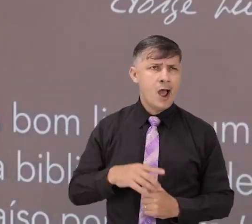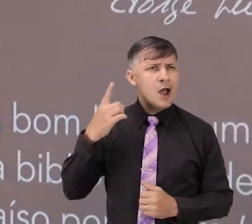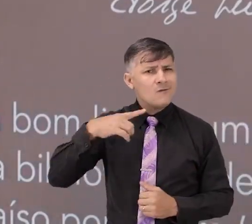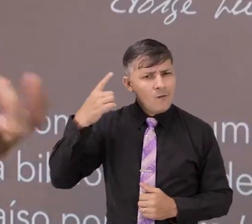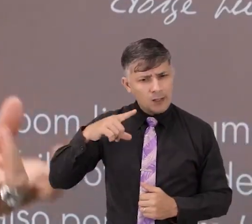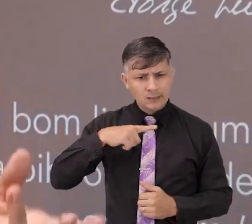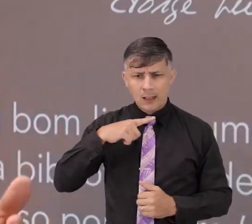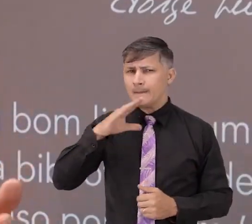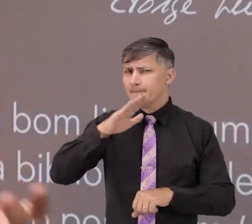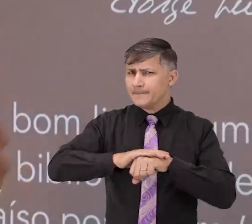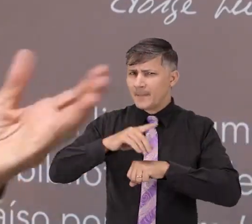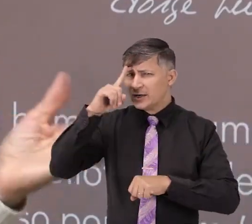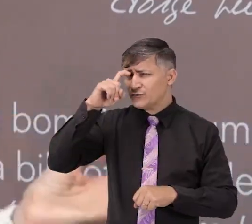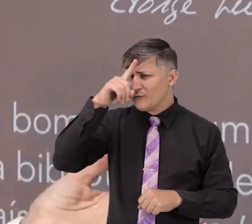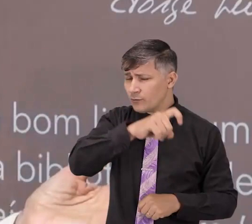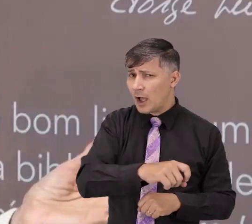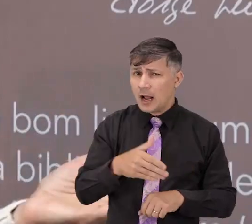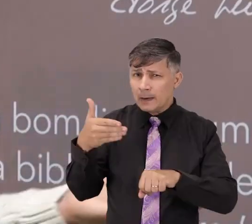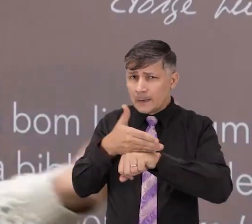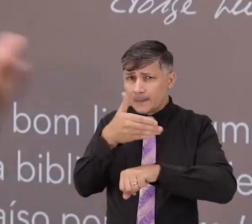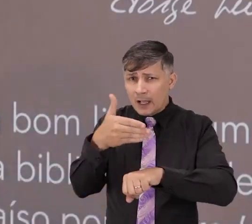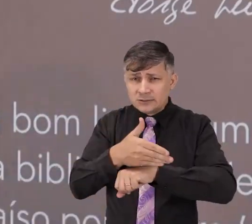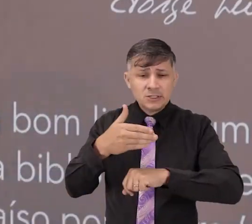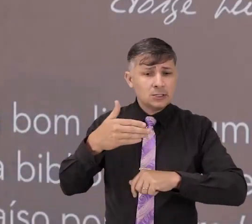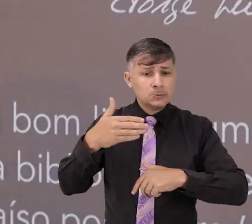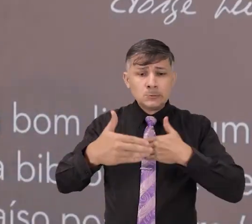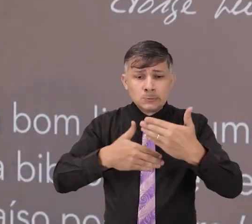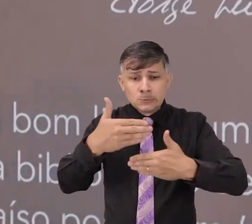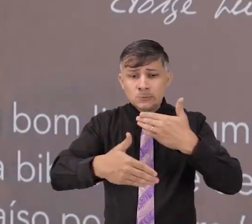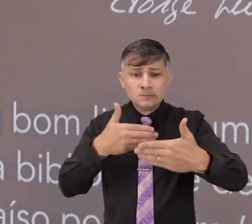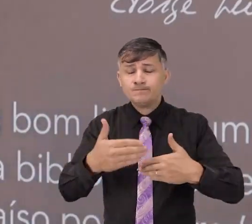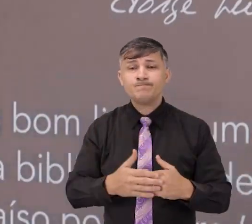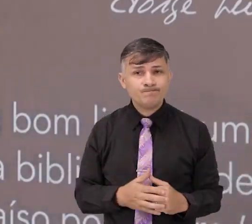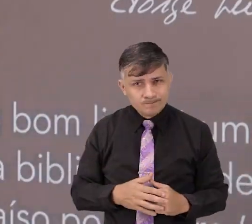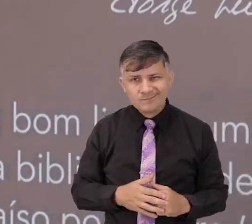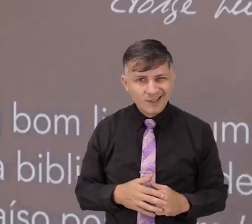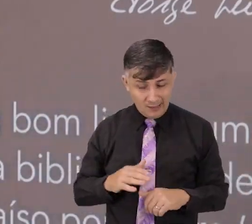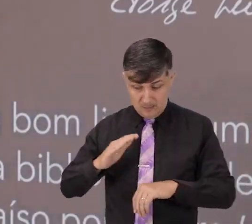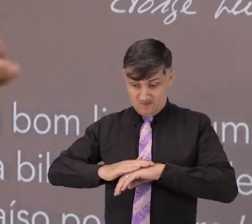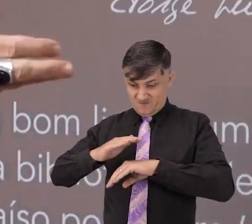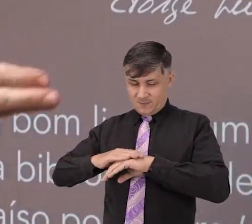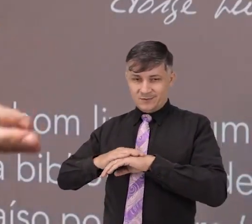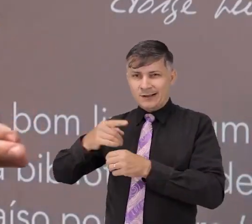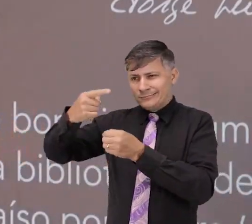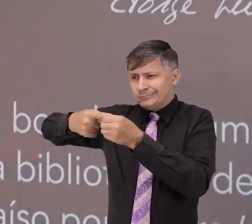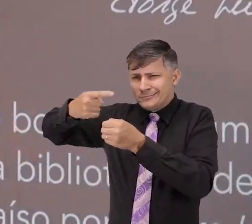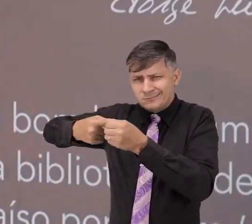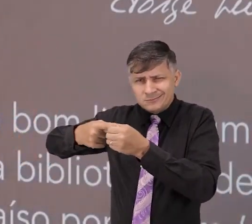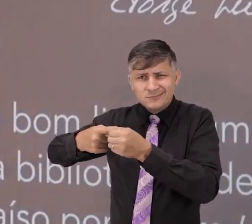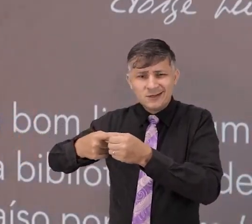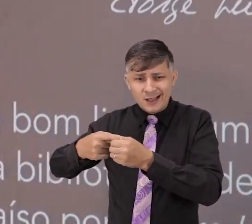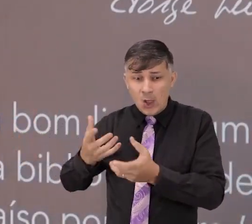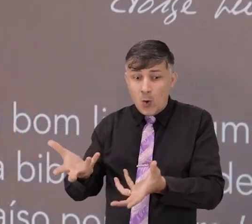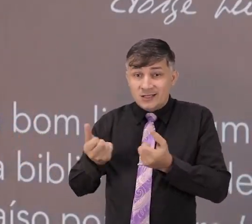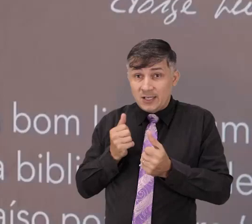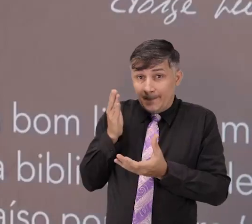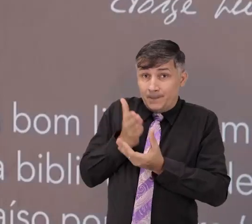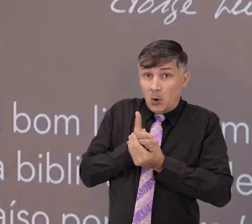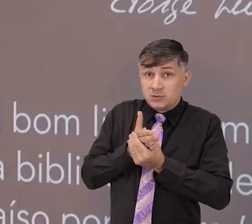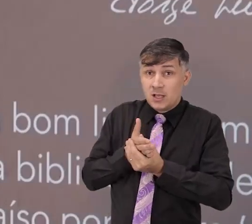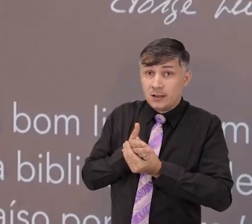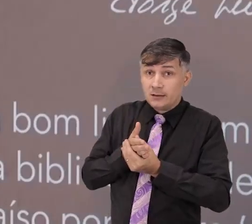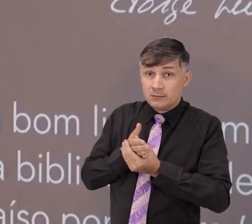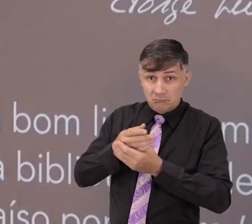ainda é mais artesanal, quando você vai para o interior, quando eu recebo processos, né, que já estão digitalizados, porque hoje todo e